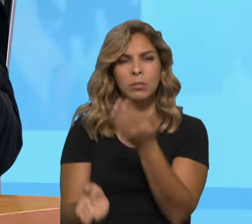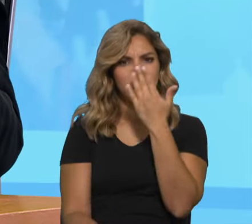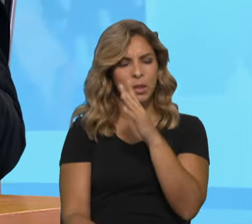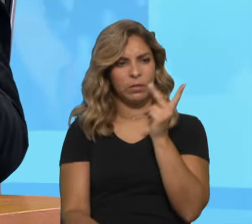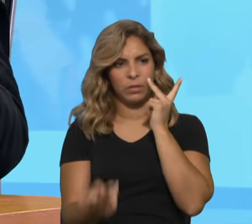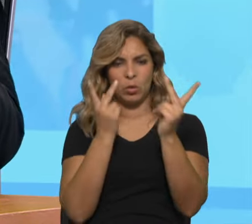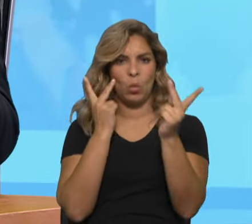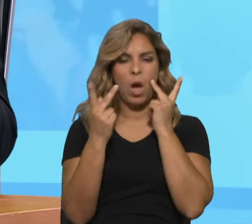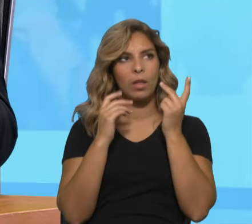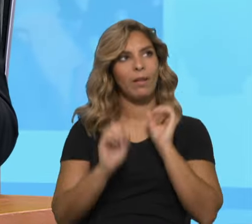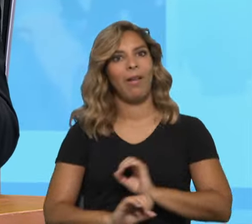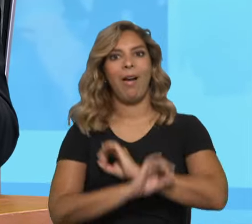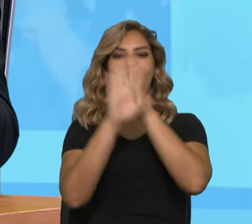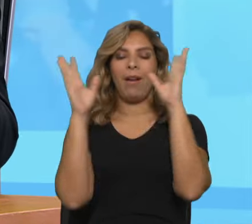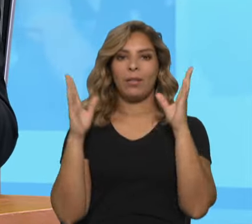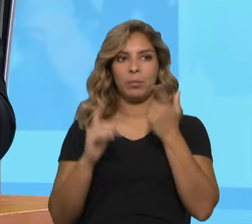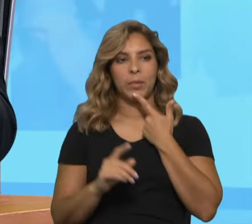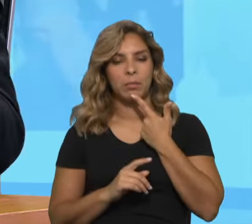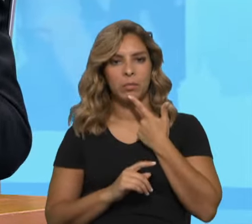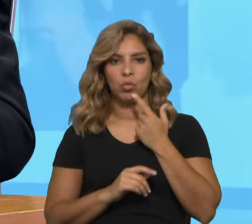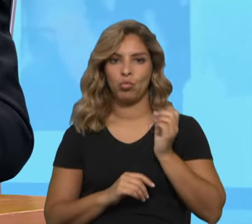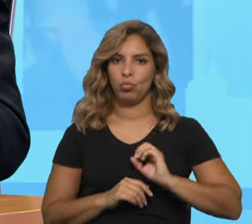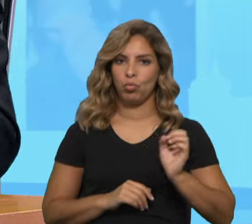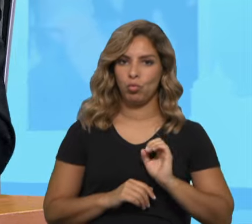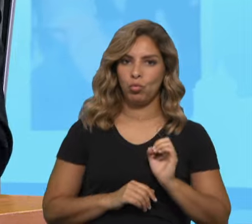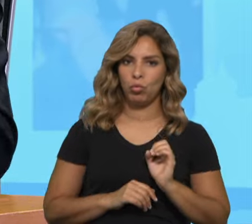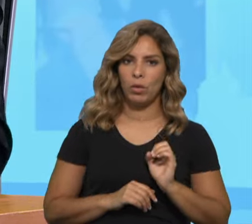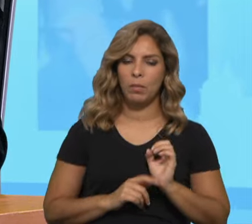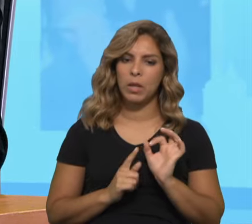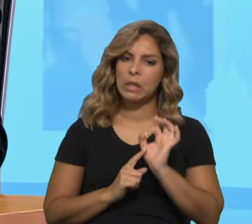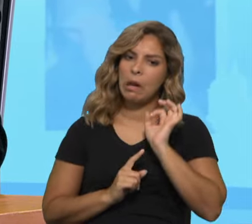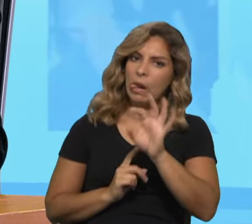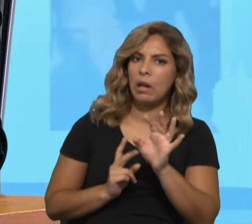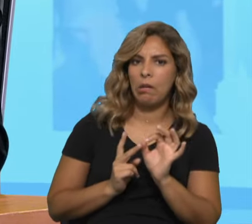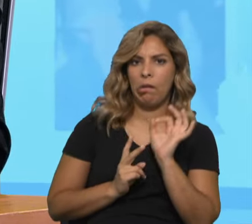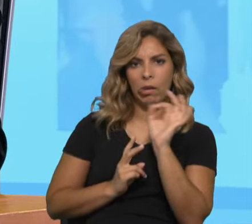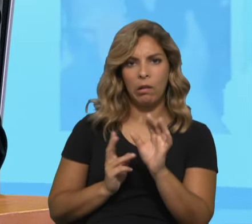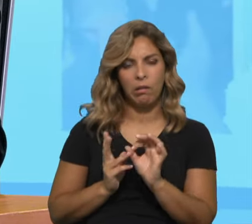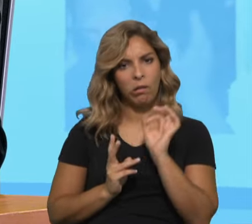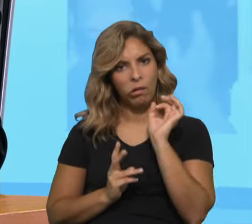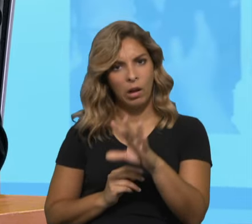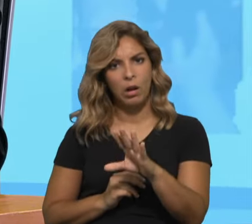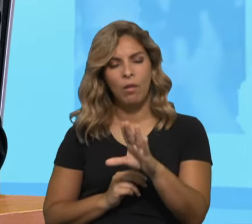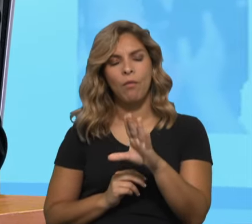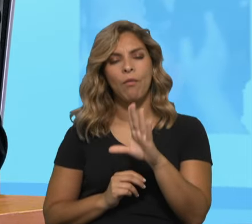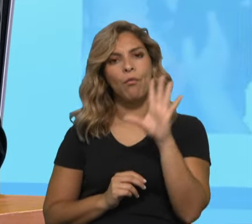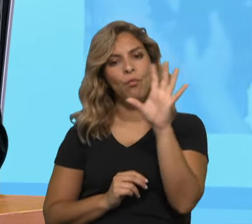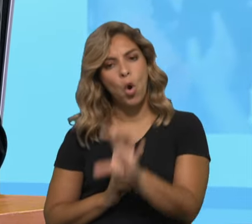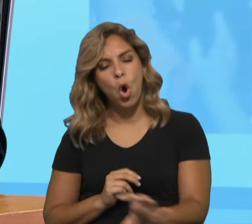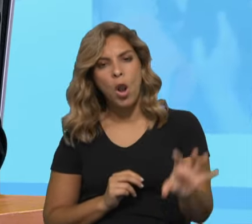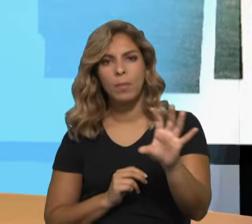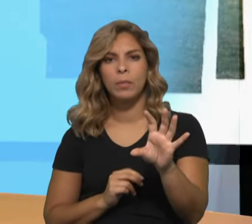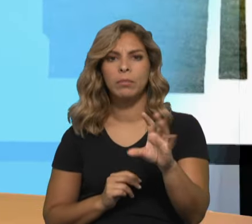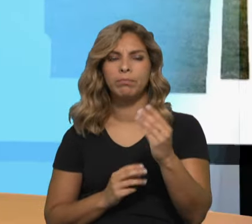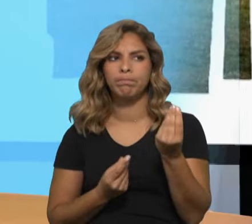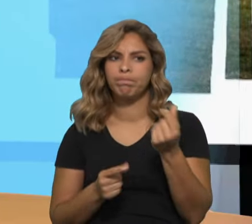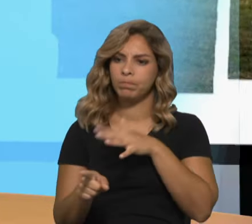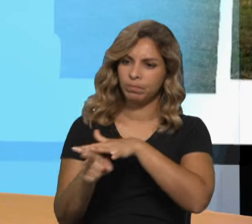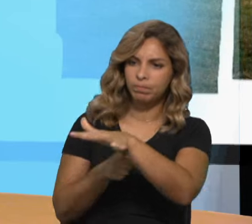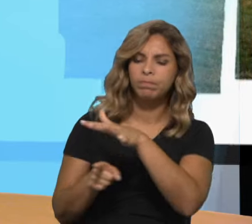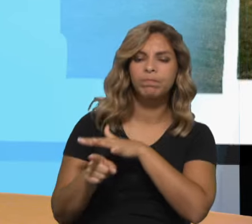tão claramente, mas aí estão sinais de uma outra dimensão de humanidade que é certamente inspirada por